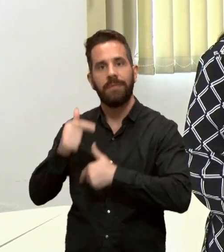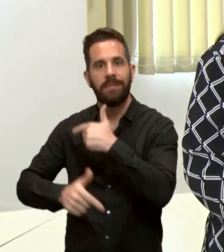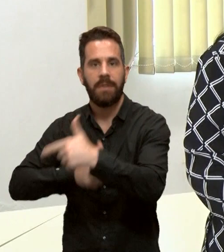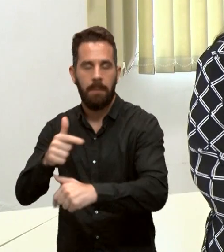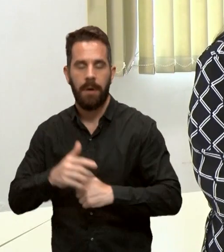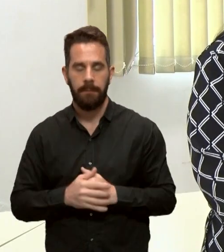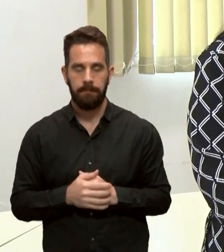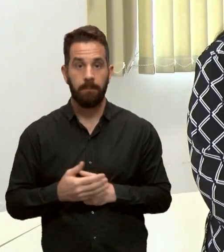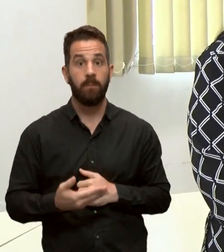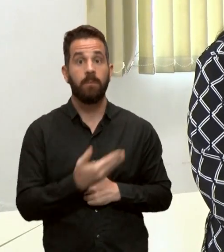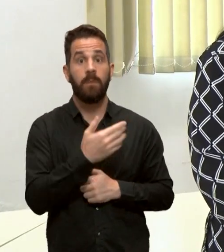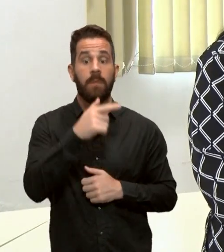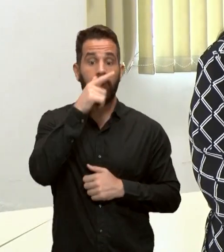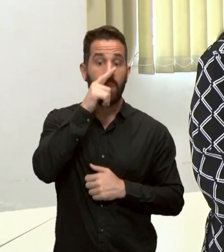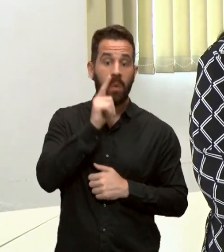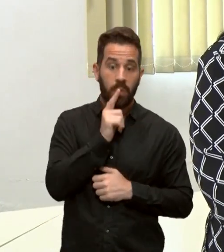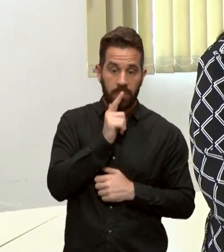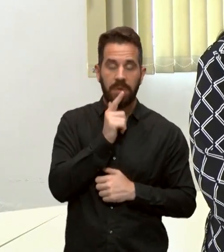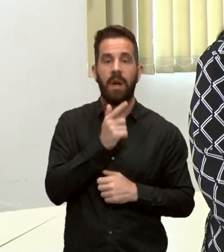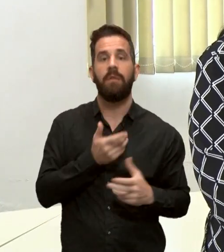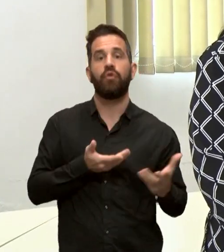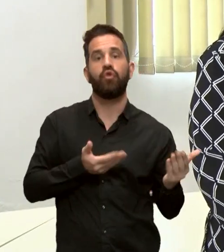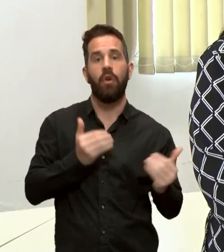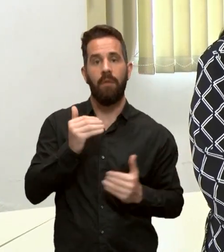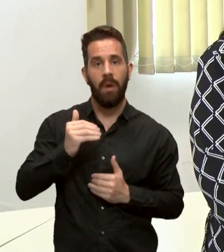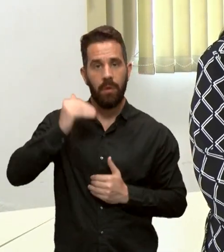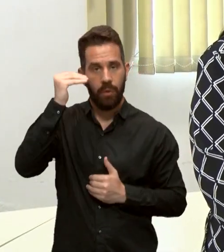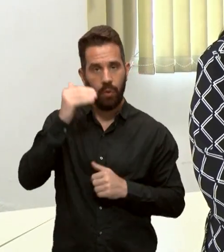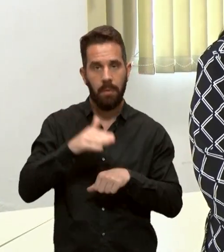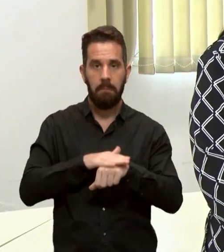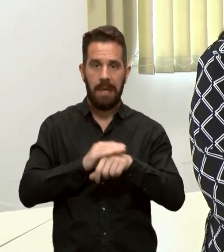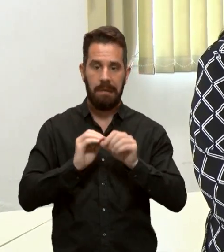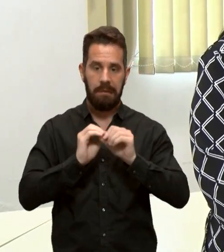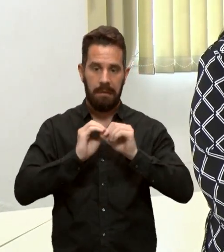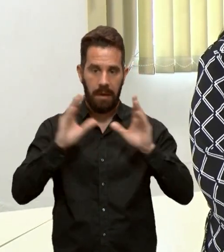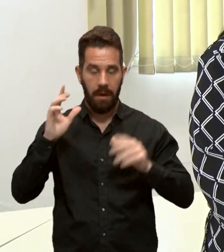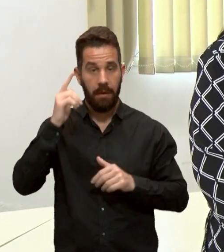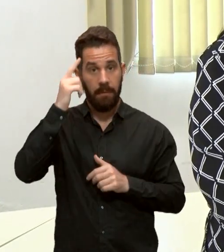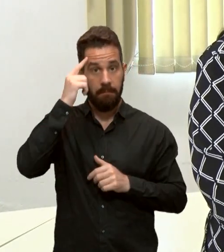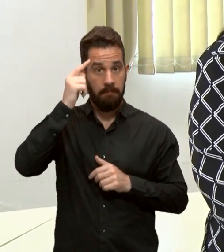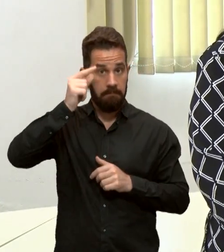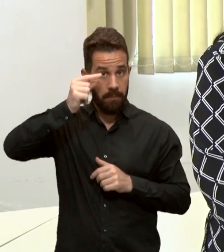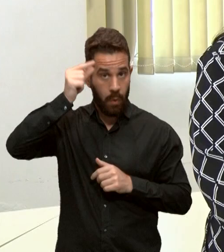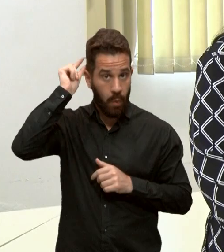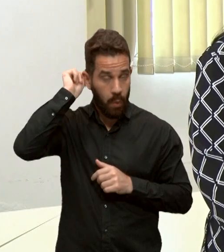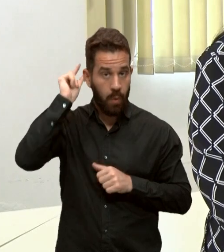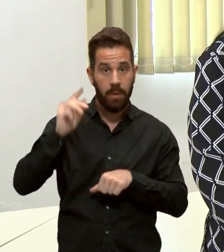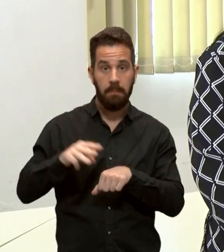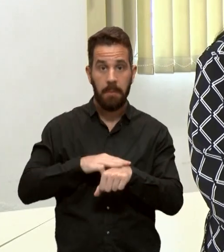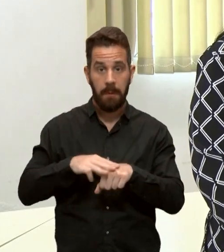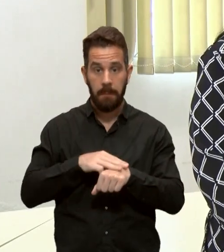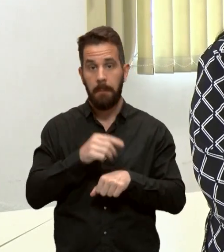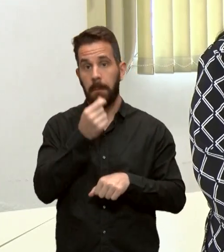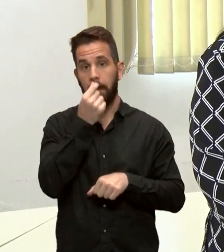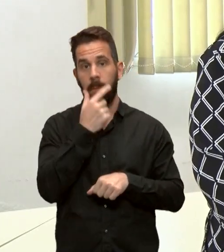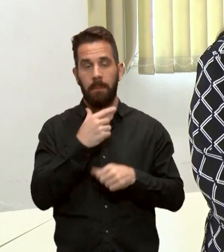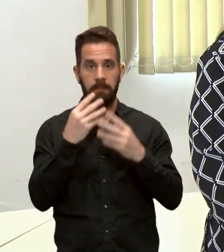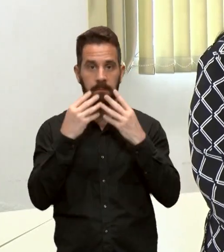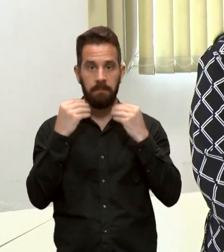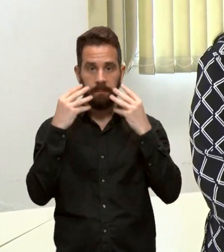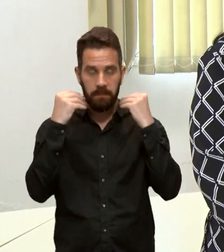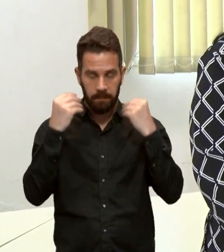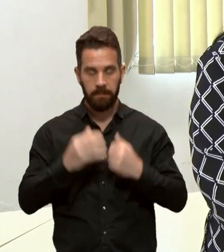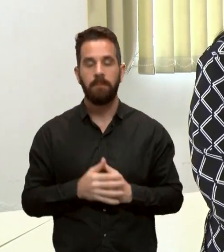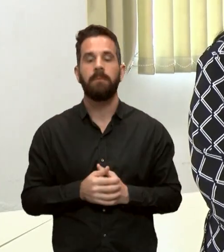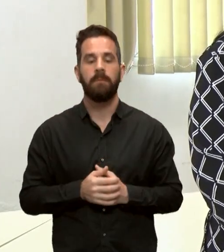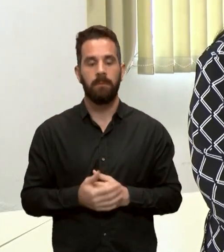Soares, sou um jovem adulto de pele clara, tenho os cabelos castanhos escuros curtos, uso barba e bigode. Na minha